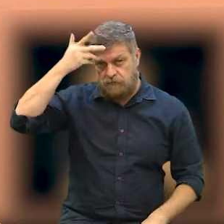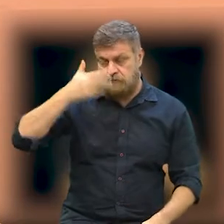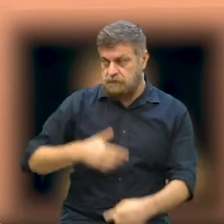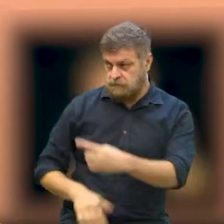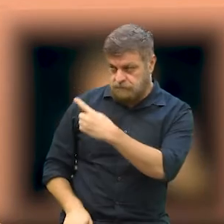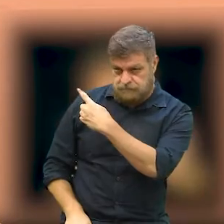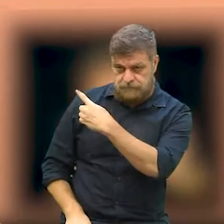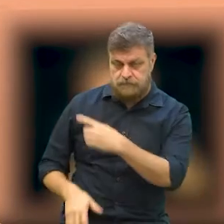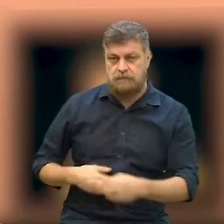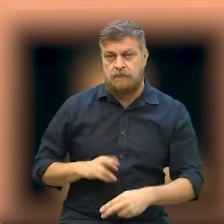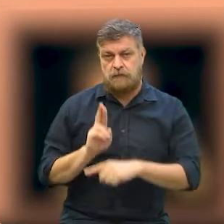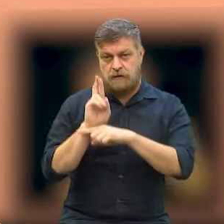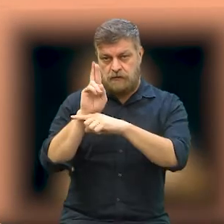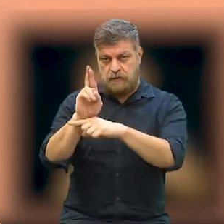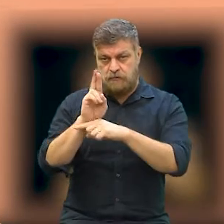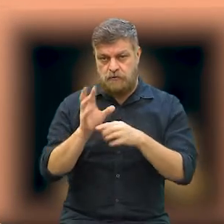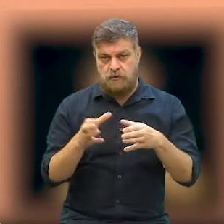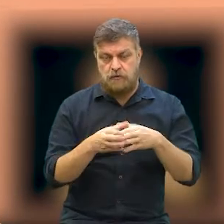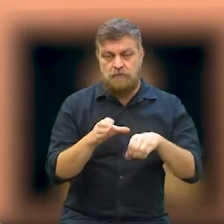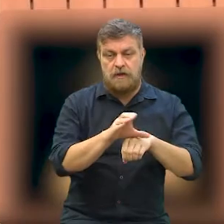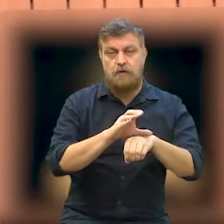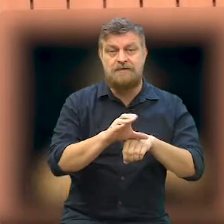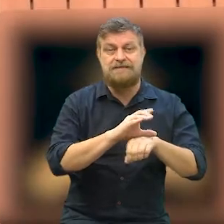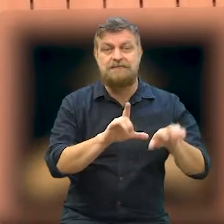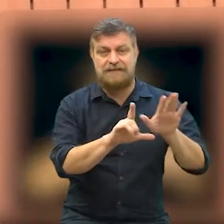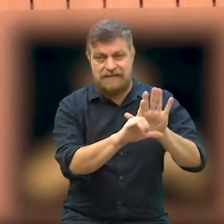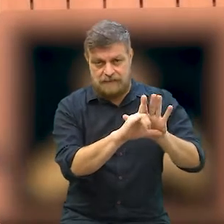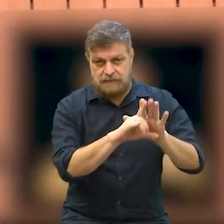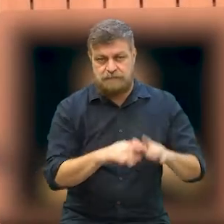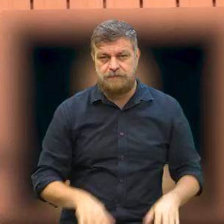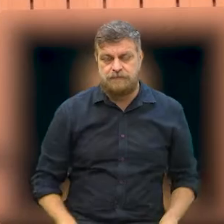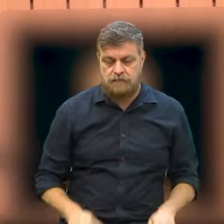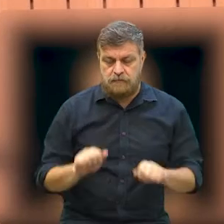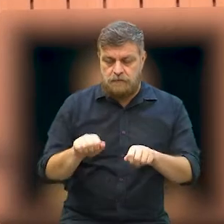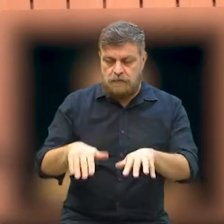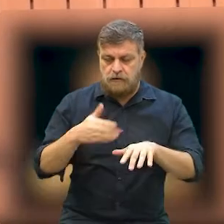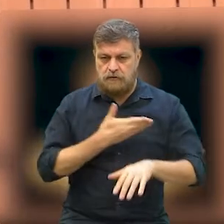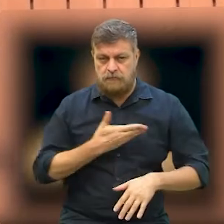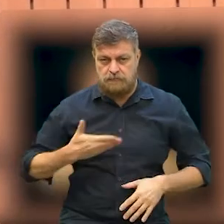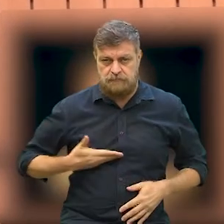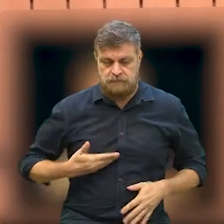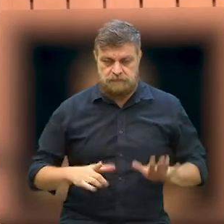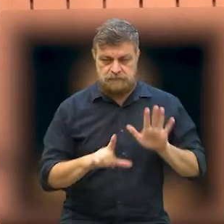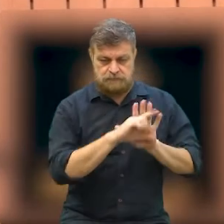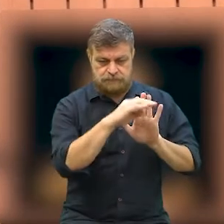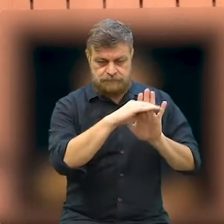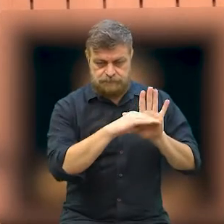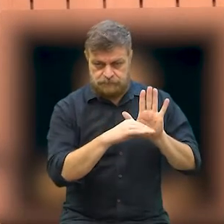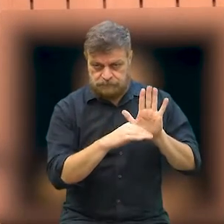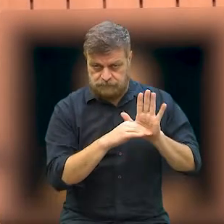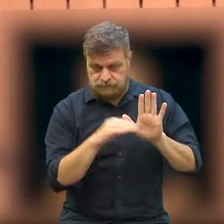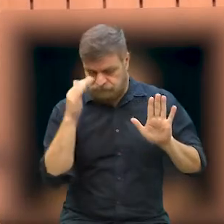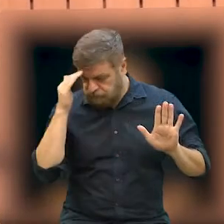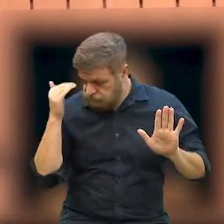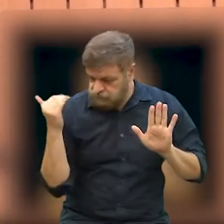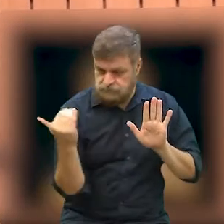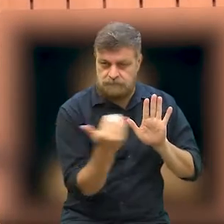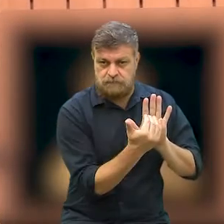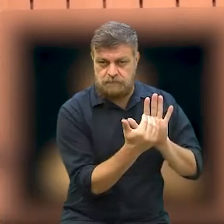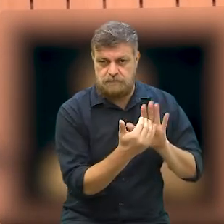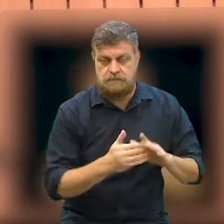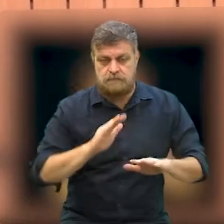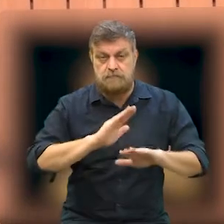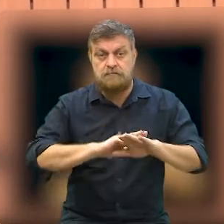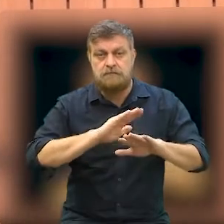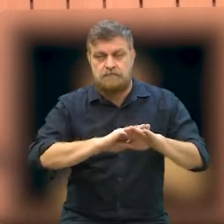Rodrigo da farmadic que representou a consti leg essa é uma audiência pública que cumprir a legalidade da parte do regimento interno